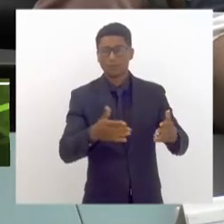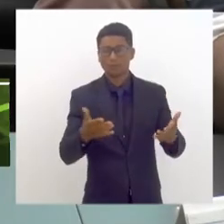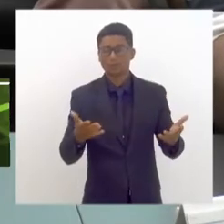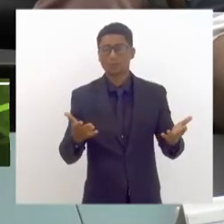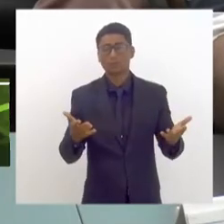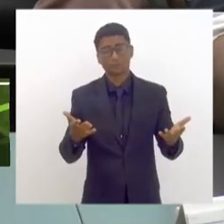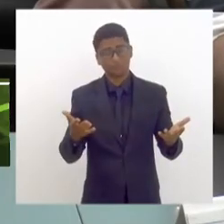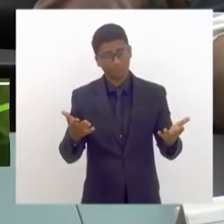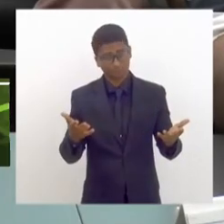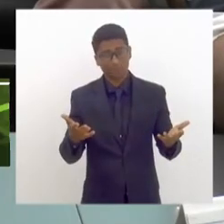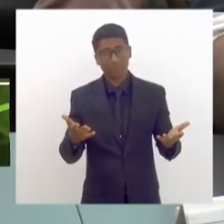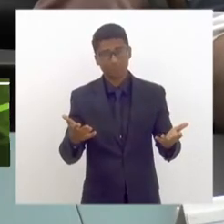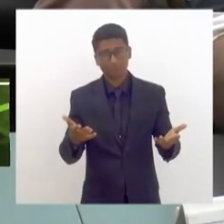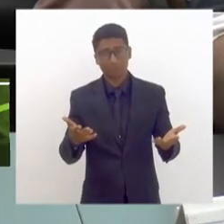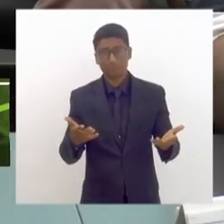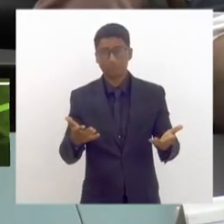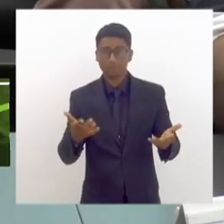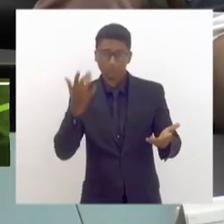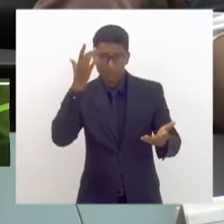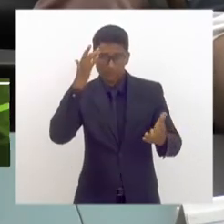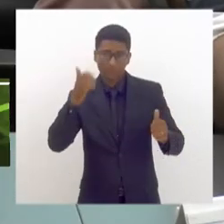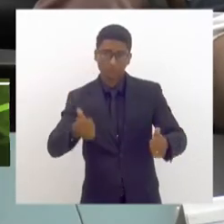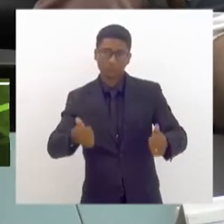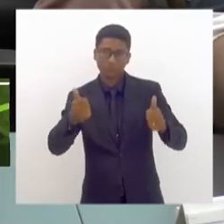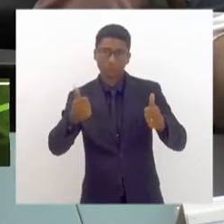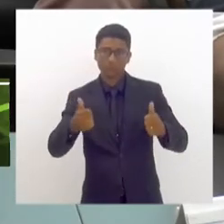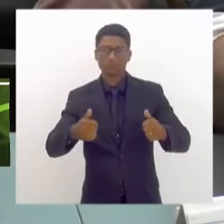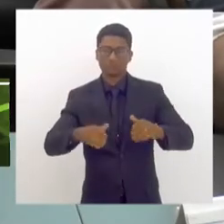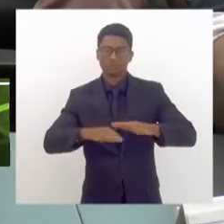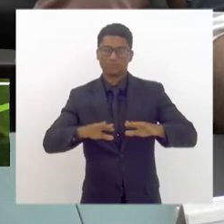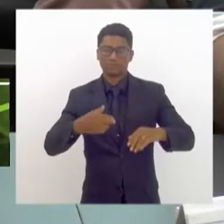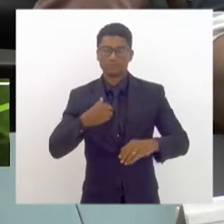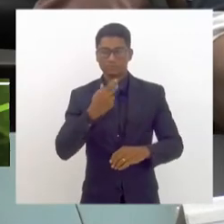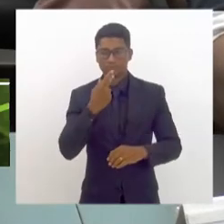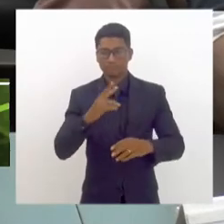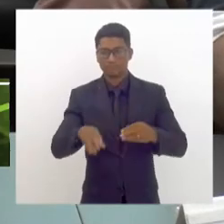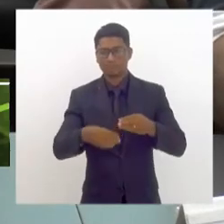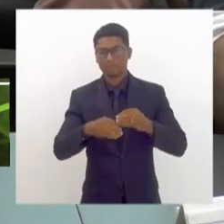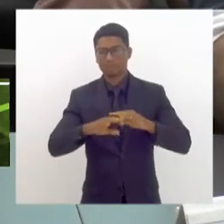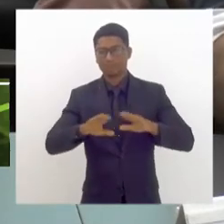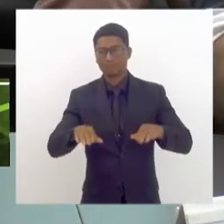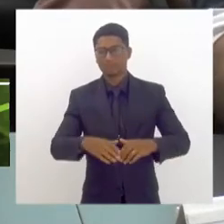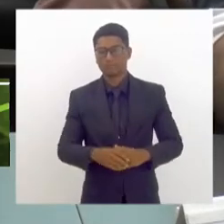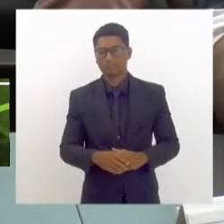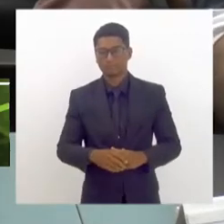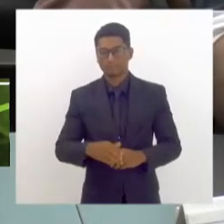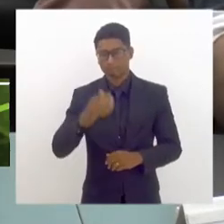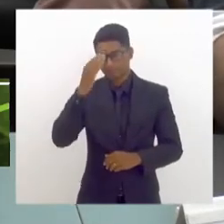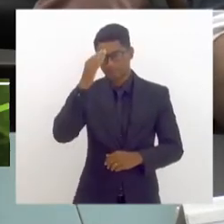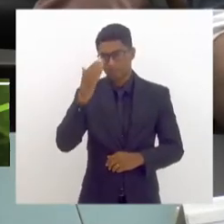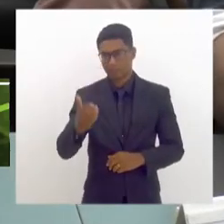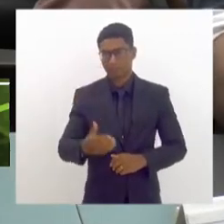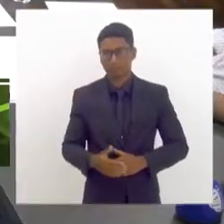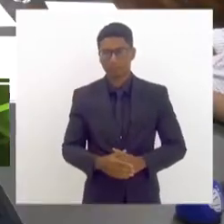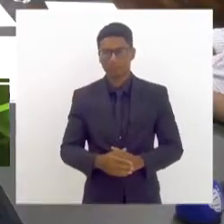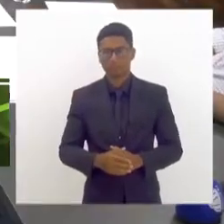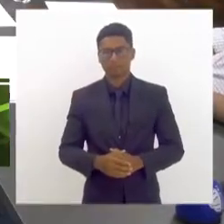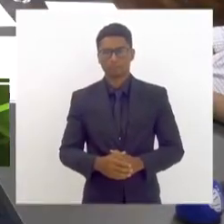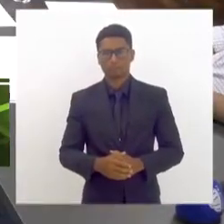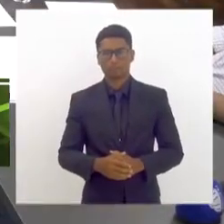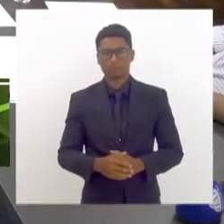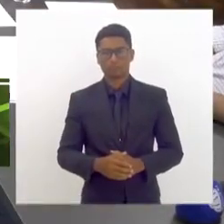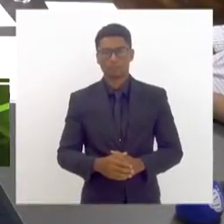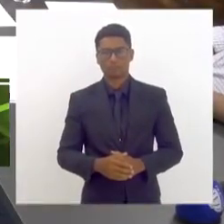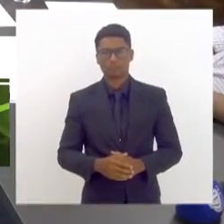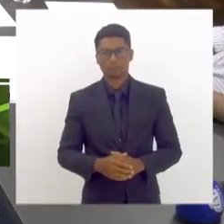entende que é a melhor. Eu acho que é mais isso mesmo, a minha contribuição. Obrigada. Obrigado, Cindy. Bom, a